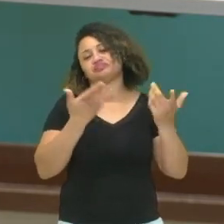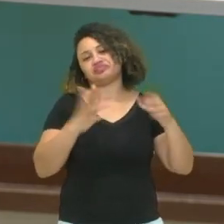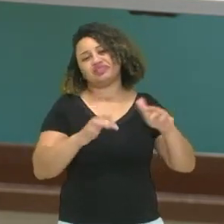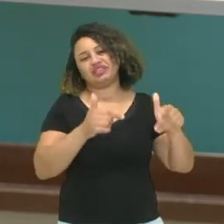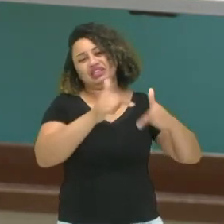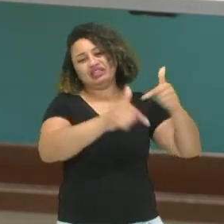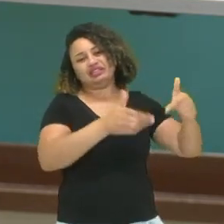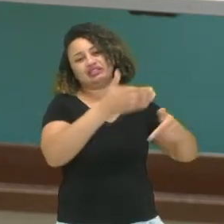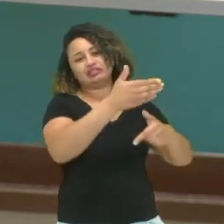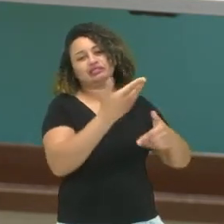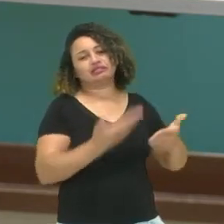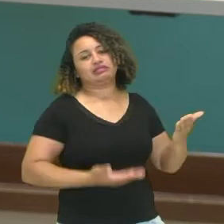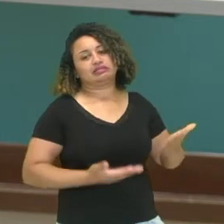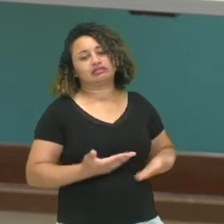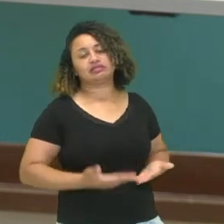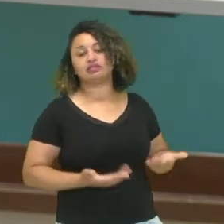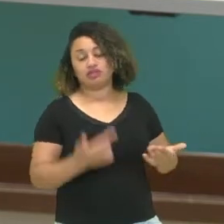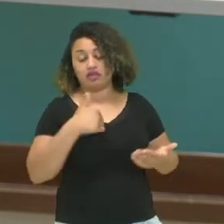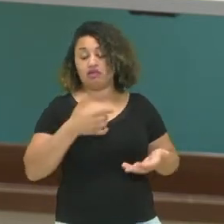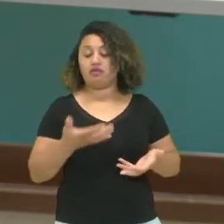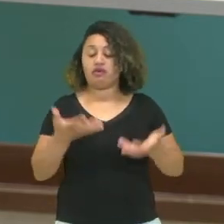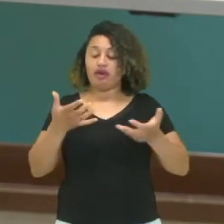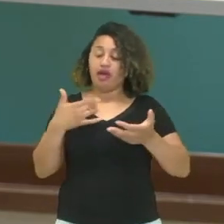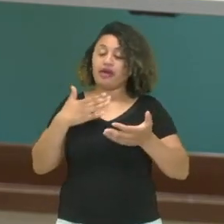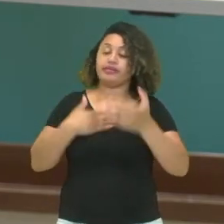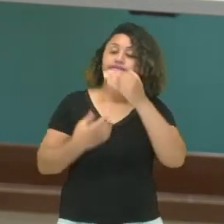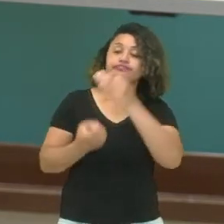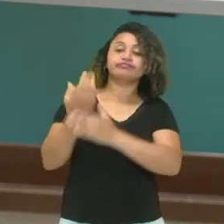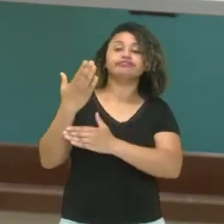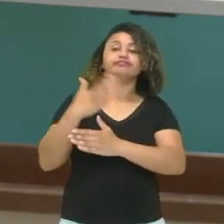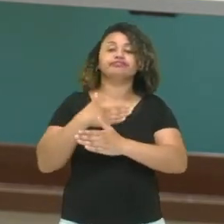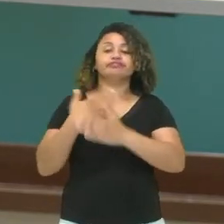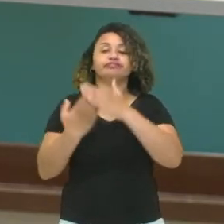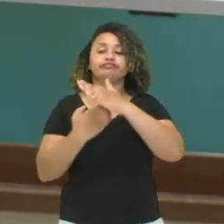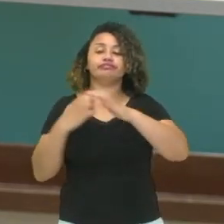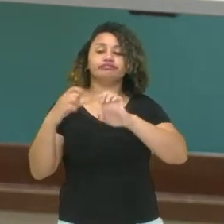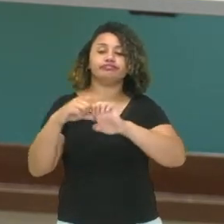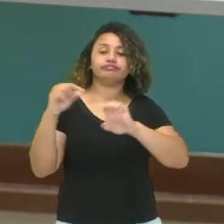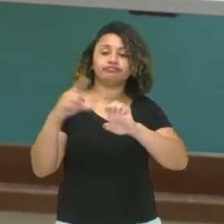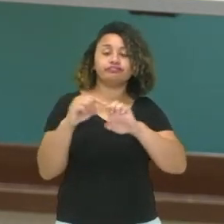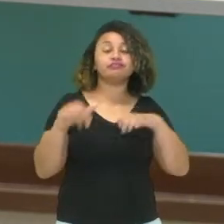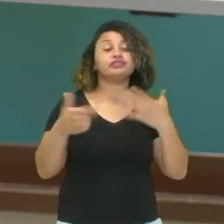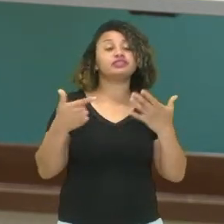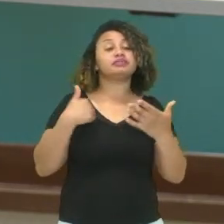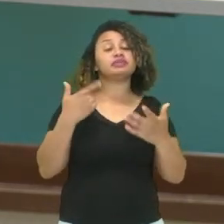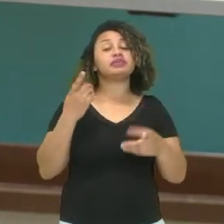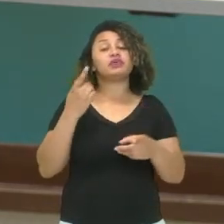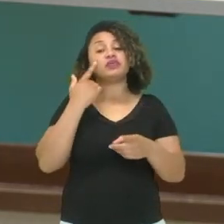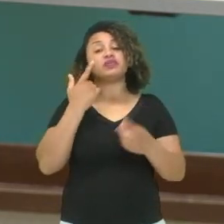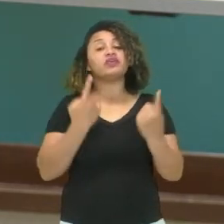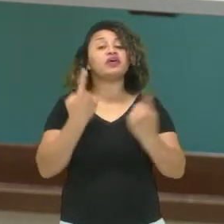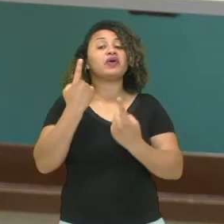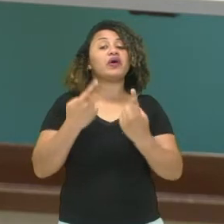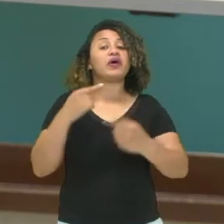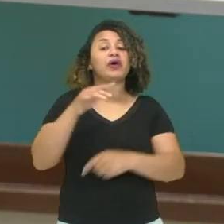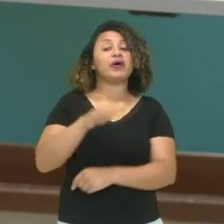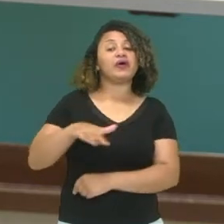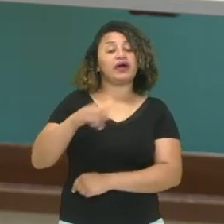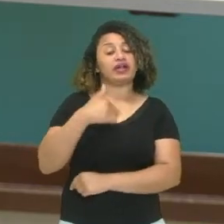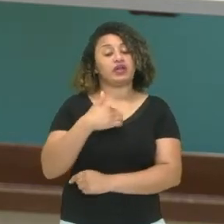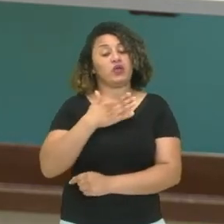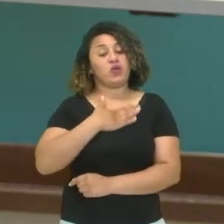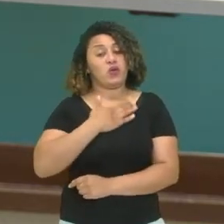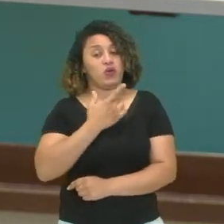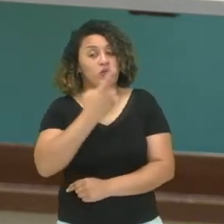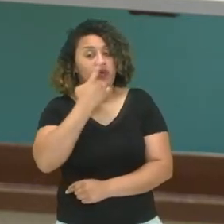eu quero ser um empreendedor, quero ser o dono do meu nariz. Então, eu tenho que descobrir qual é a área que eu tenho afinidade